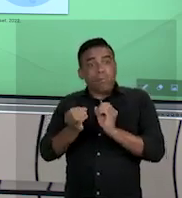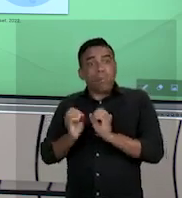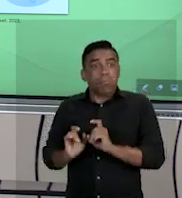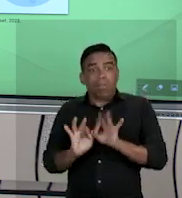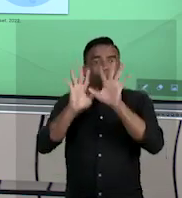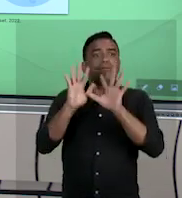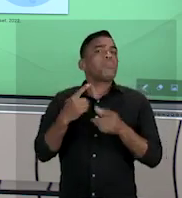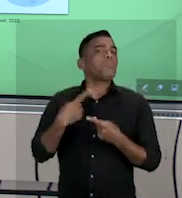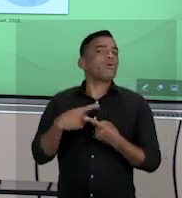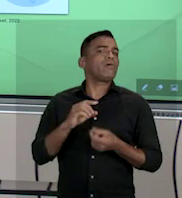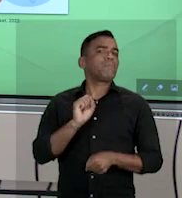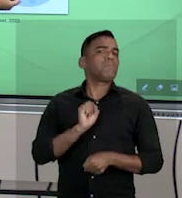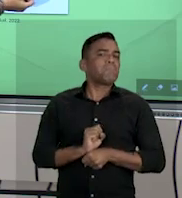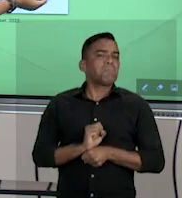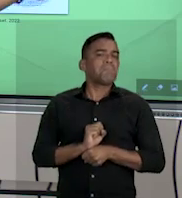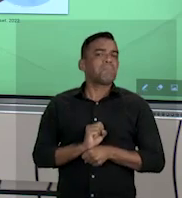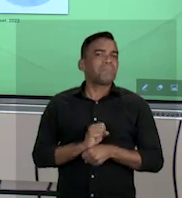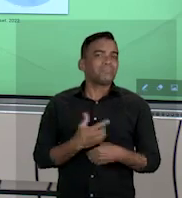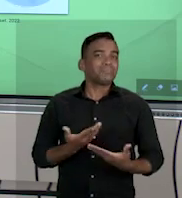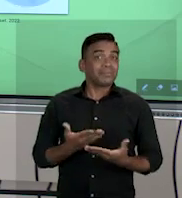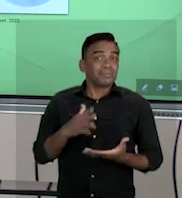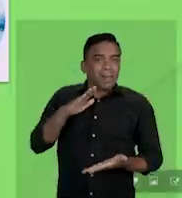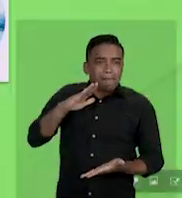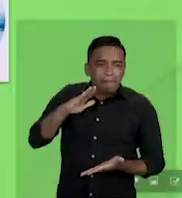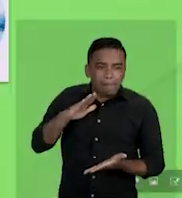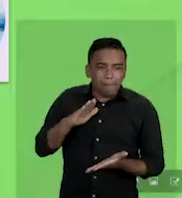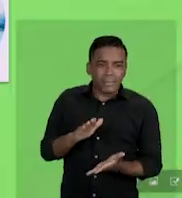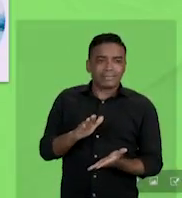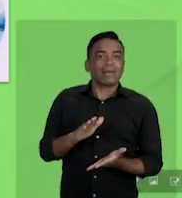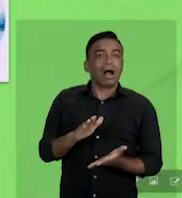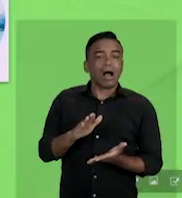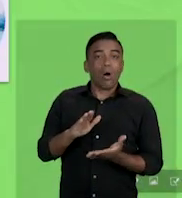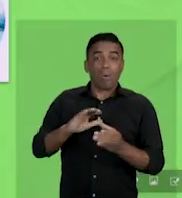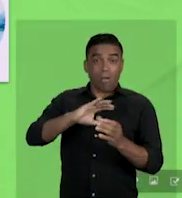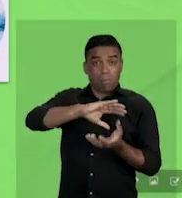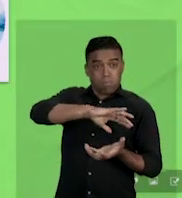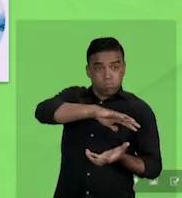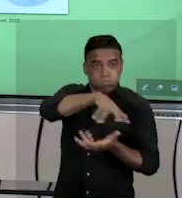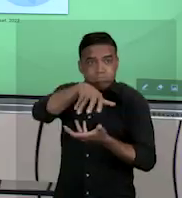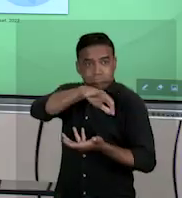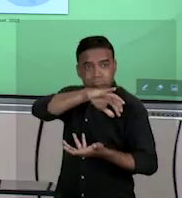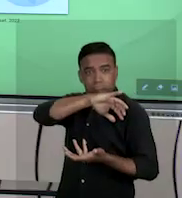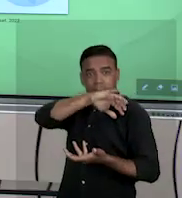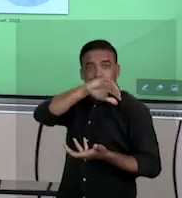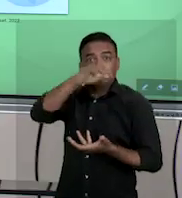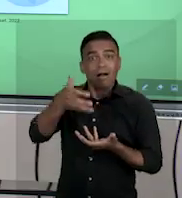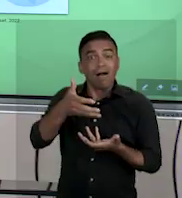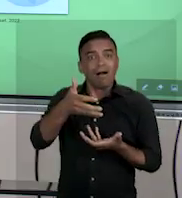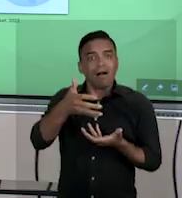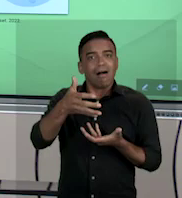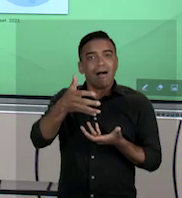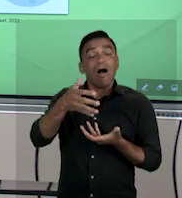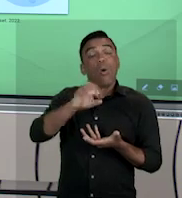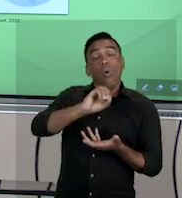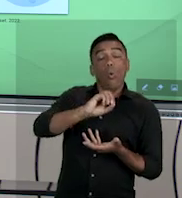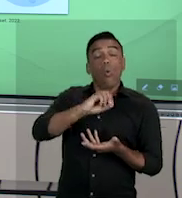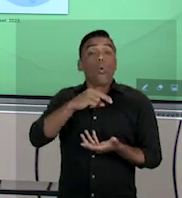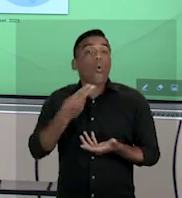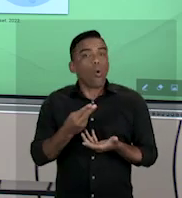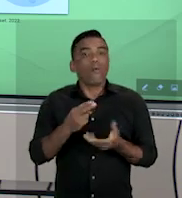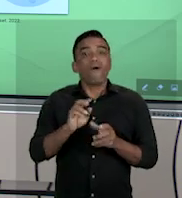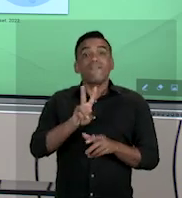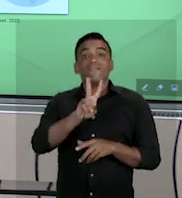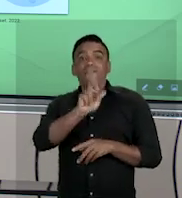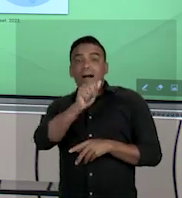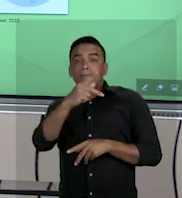são formadas? Porque a pressão atmosférica ou a pressão externa ou a pressão de